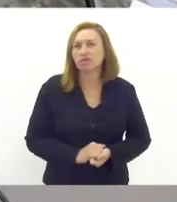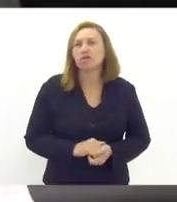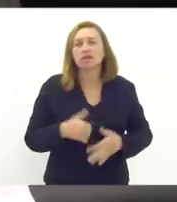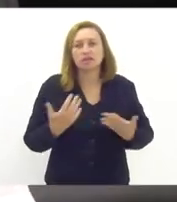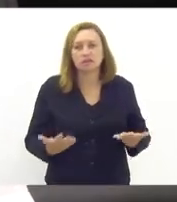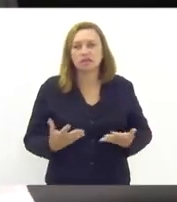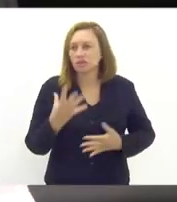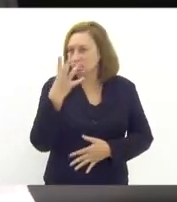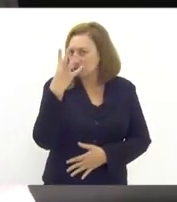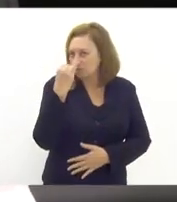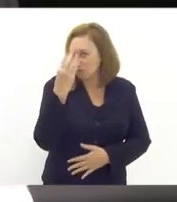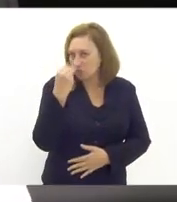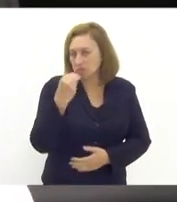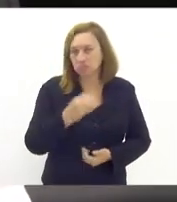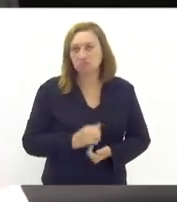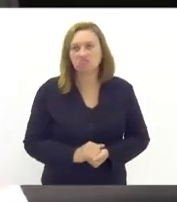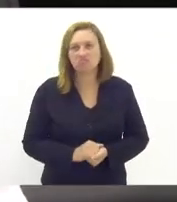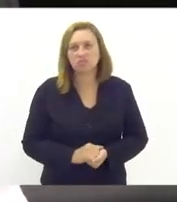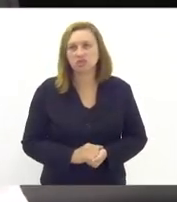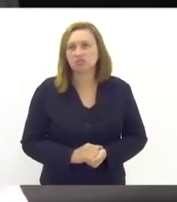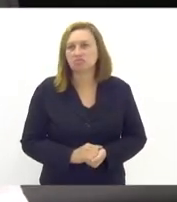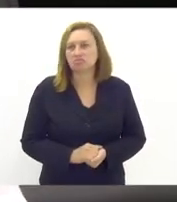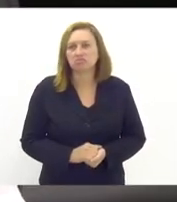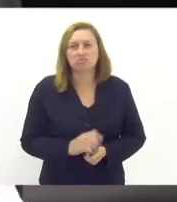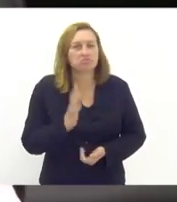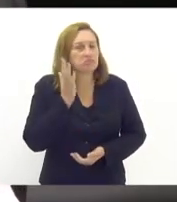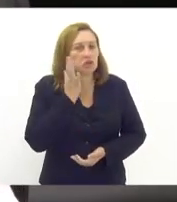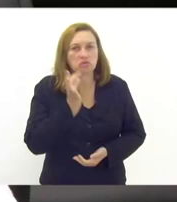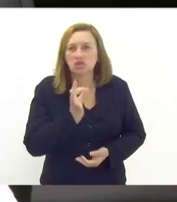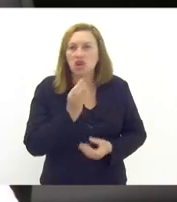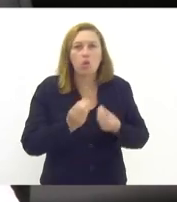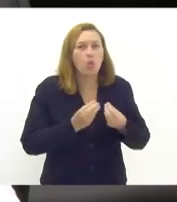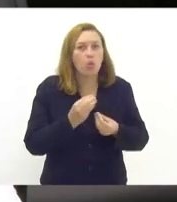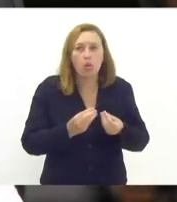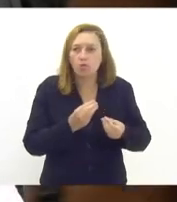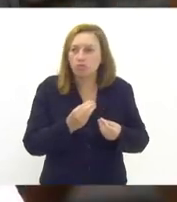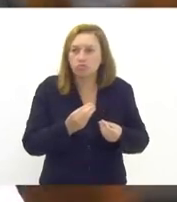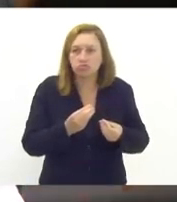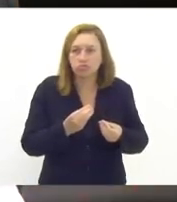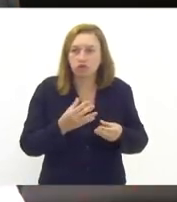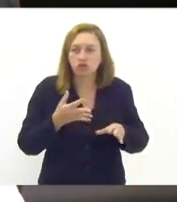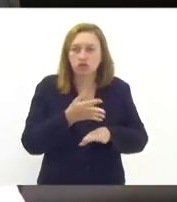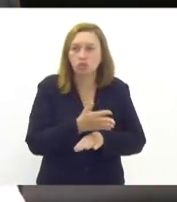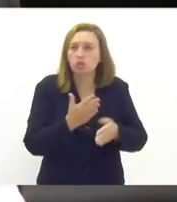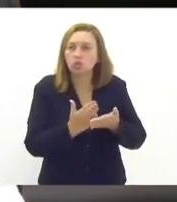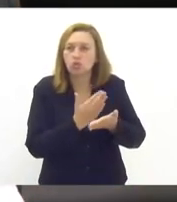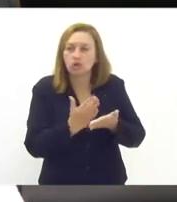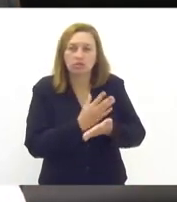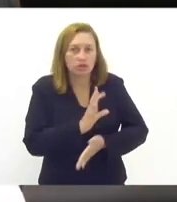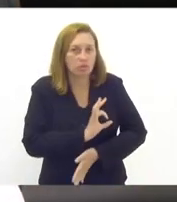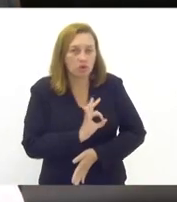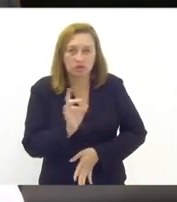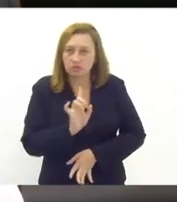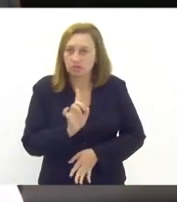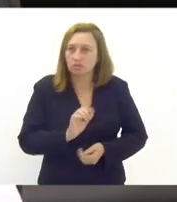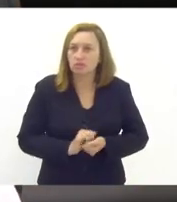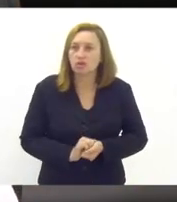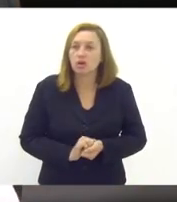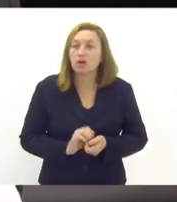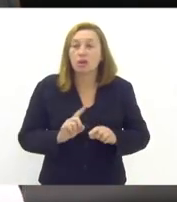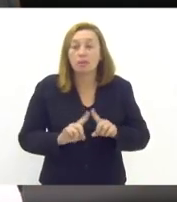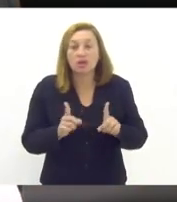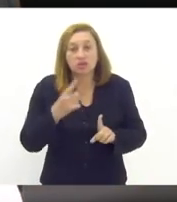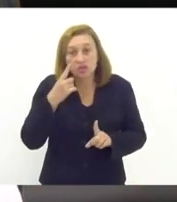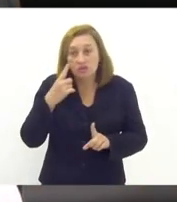essa foto, eu não tenho nem noção de como ela foi parar nesse livro. Certo? Só que quando a gente vê